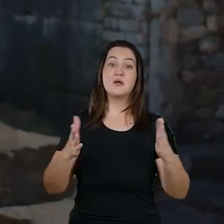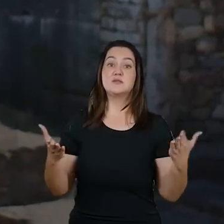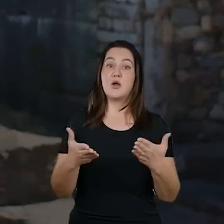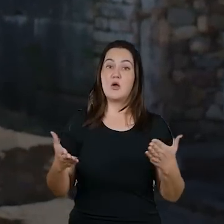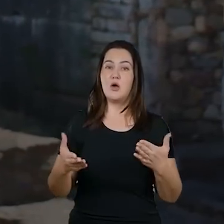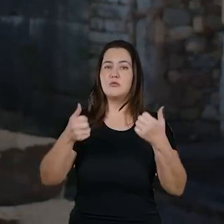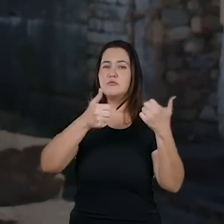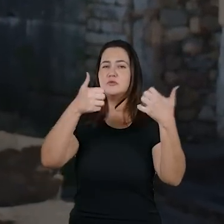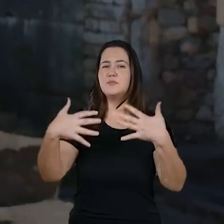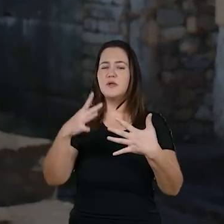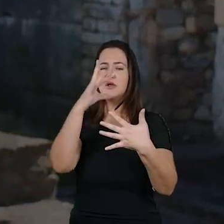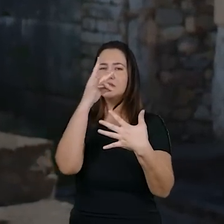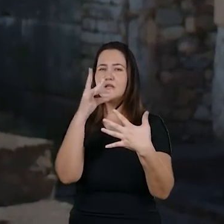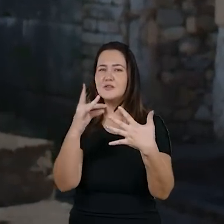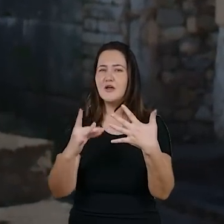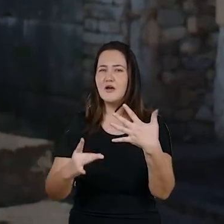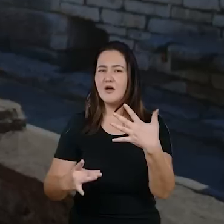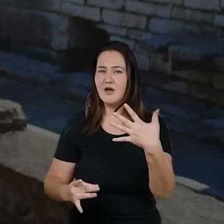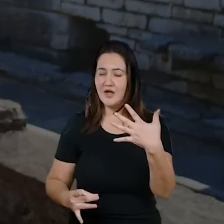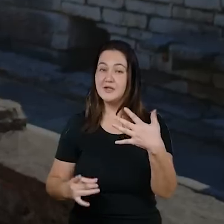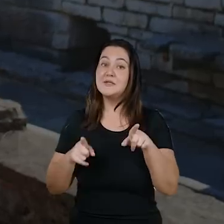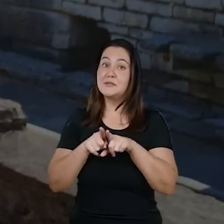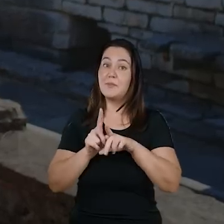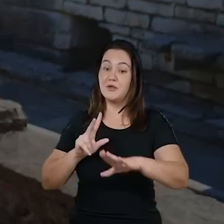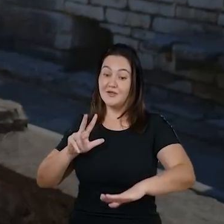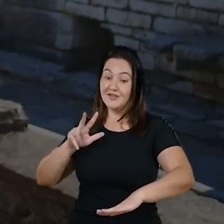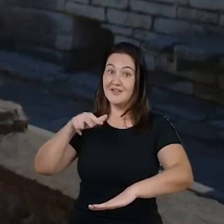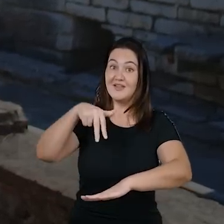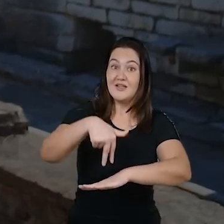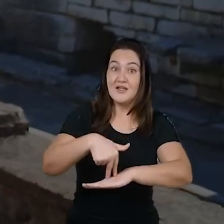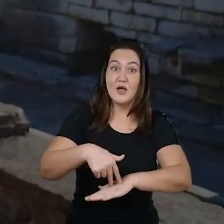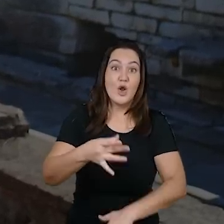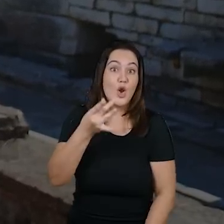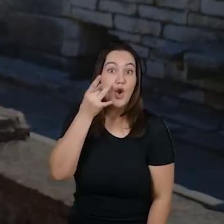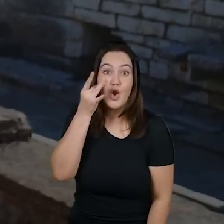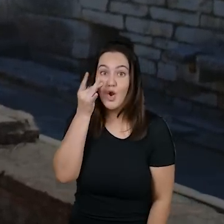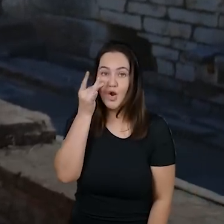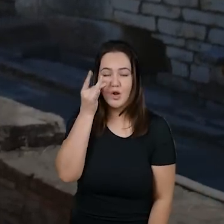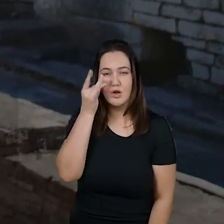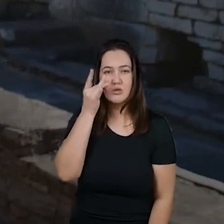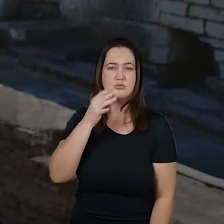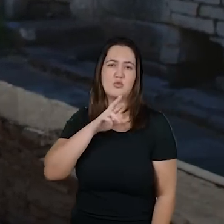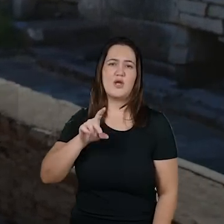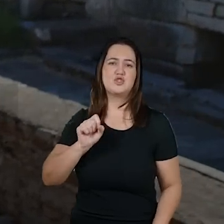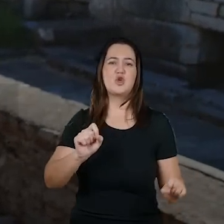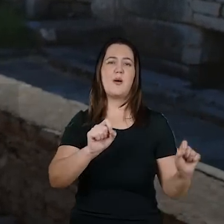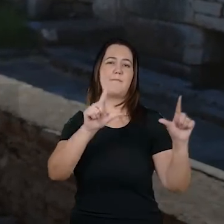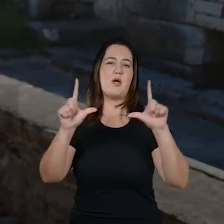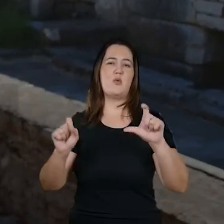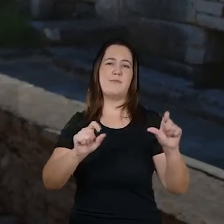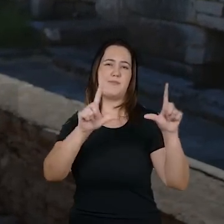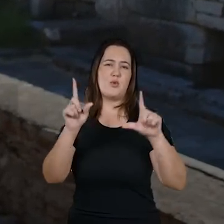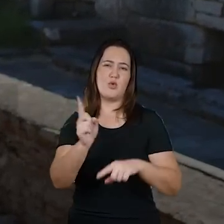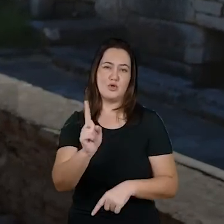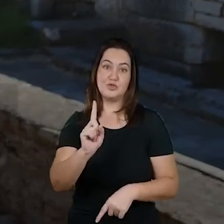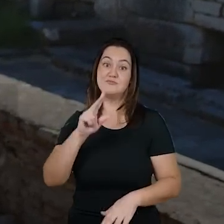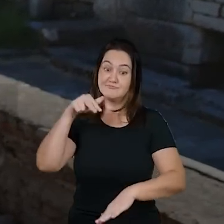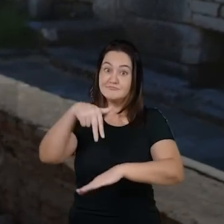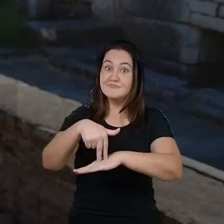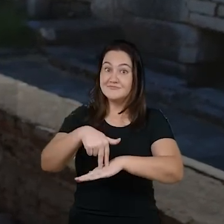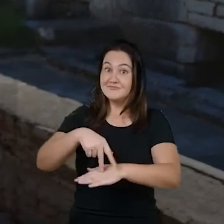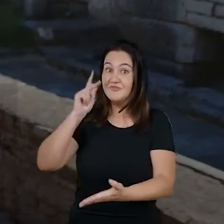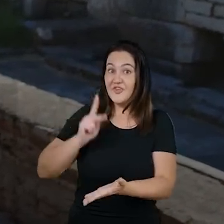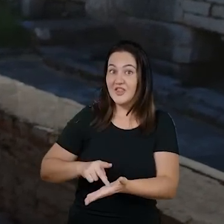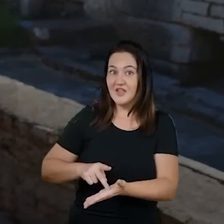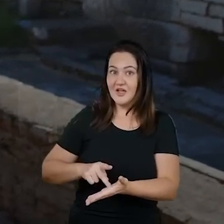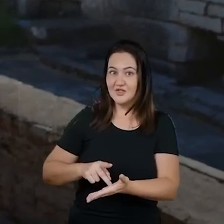do YouTube ou da internet. Porém, o que eu vou mostrar aqui agora não é uma imagem de PowerPoint como eu faço quando estou numa palestra.